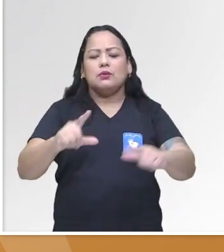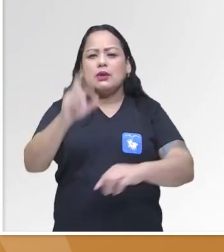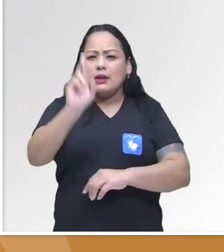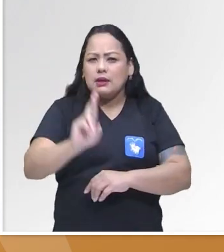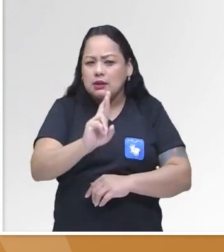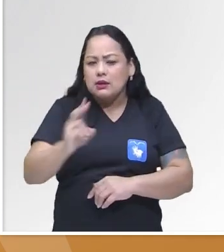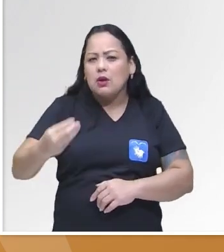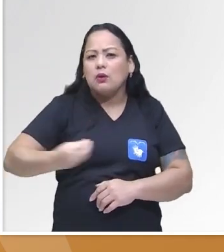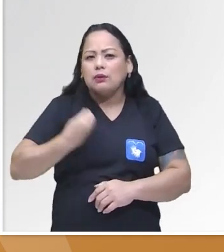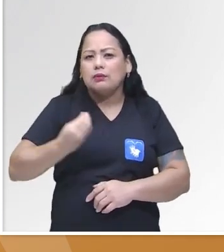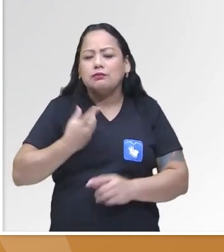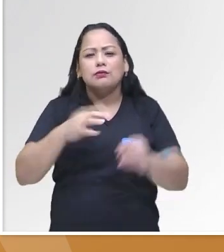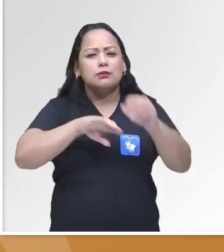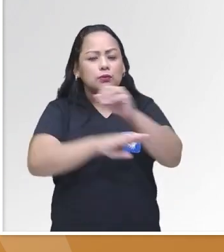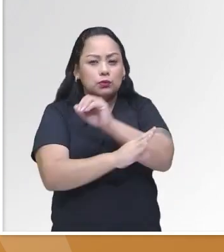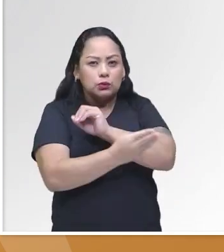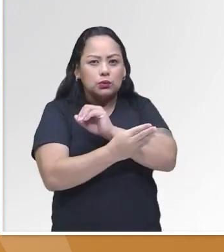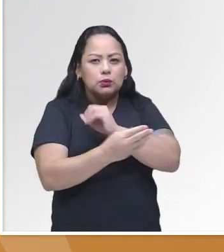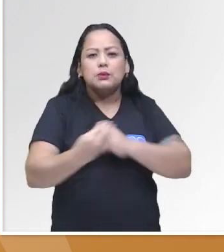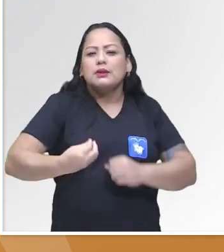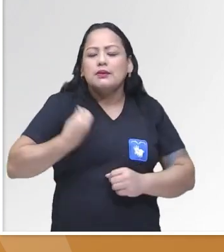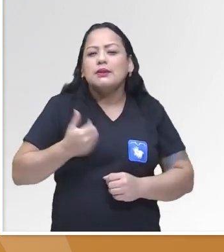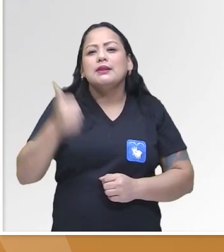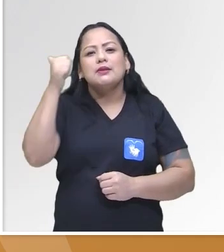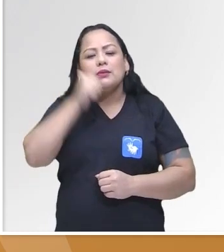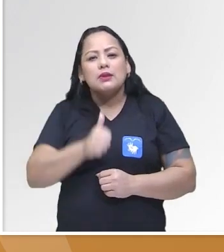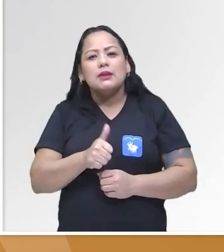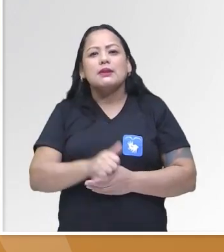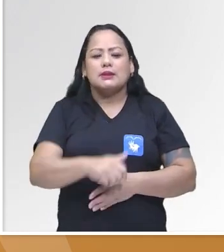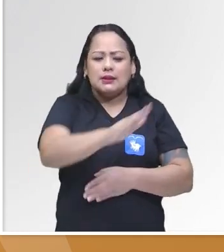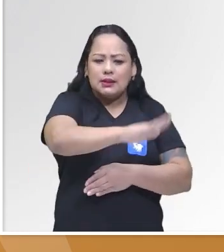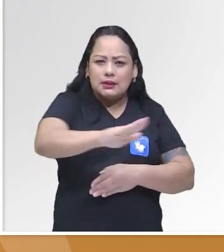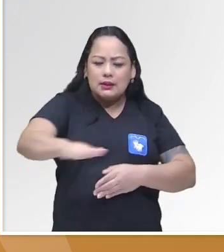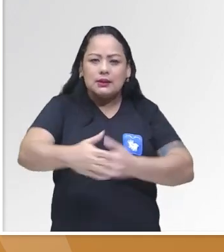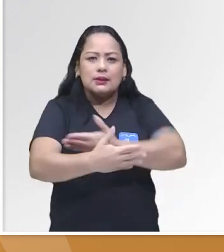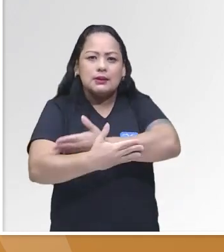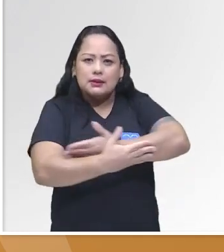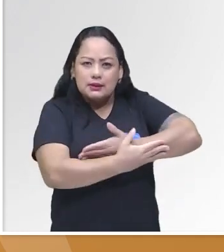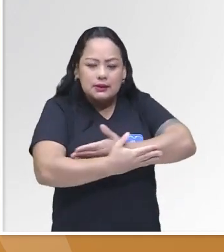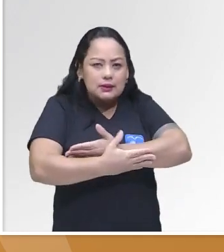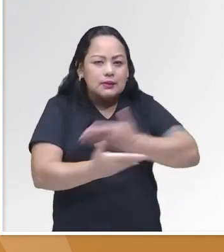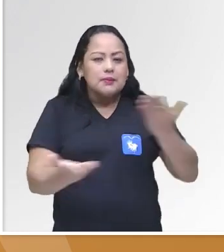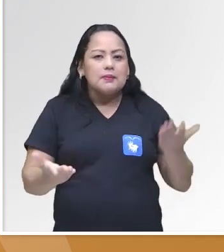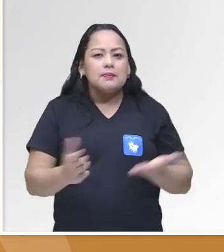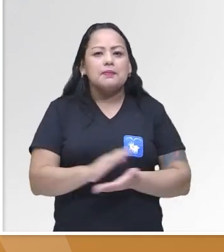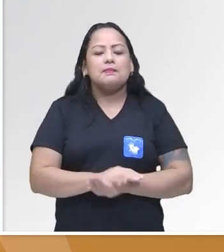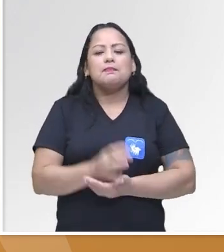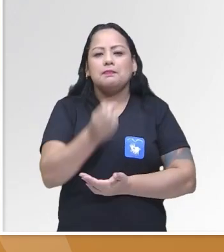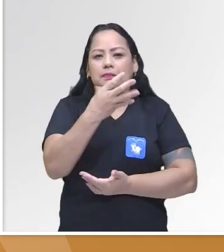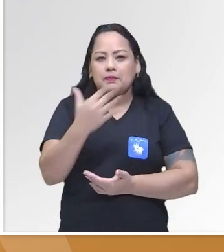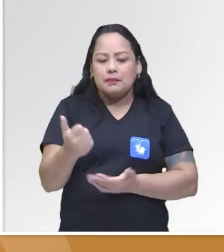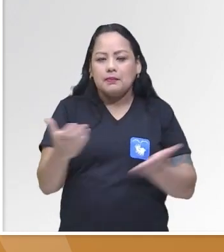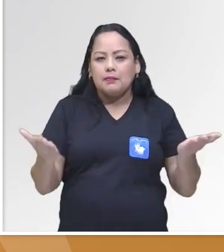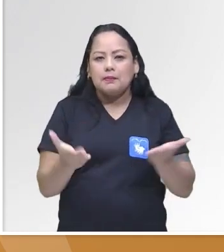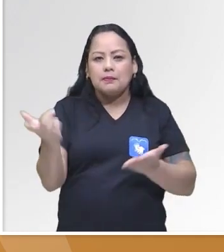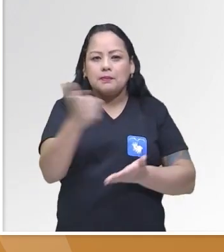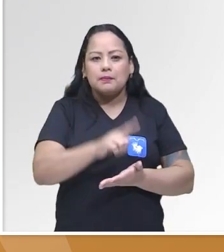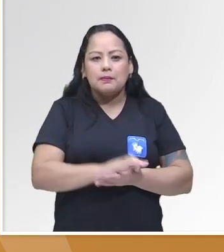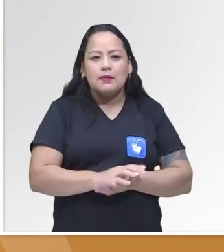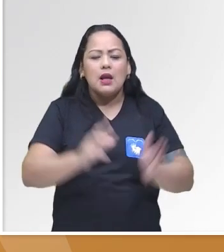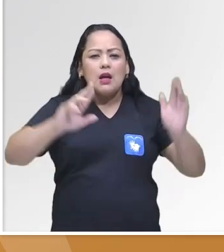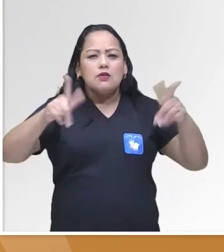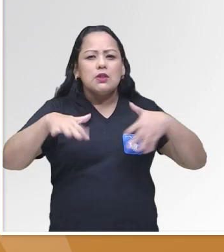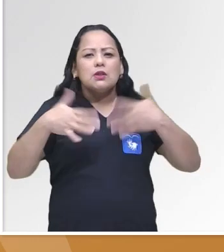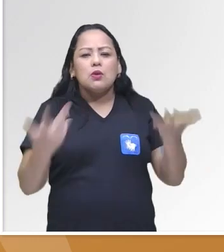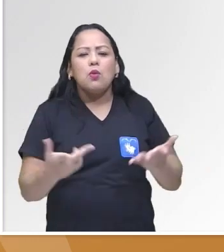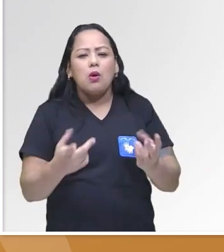religião, dos seus hábitos, das suas mulheres, das suas crianças. Tudo bem? Vamos lá. Qual é a diferença